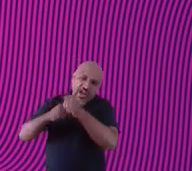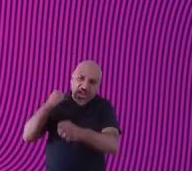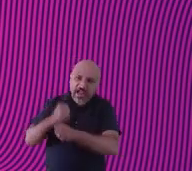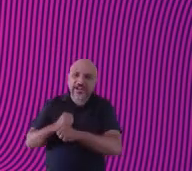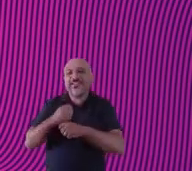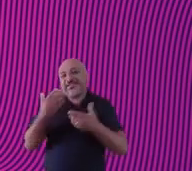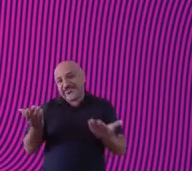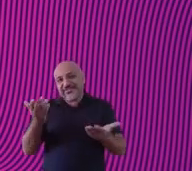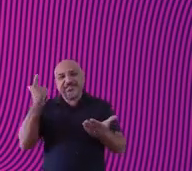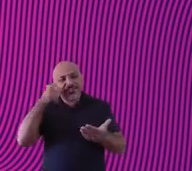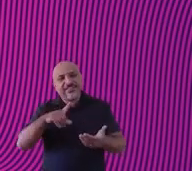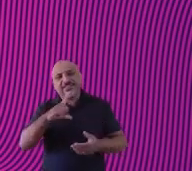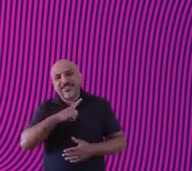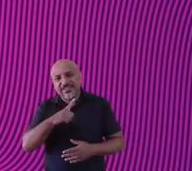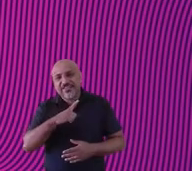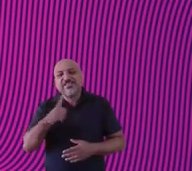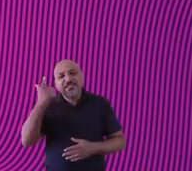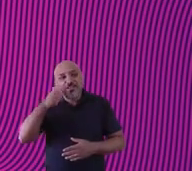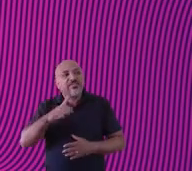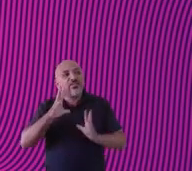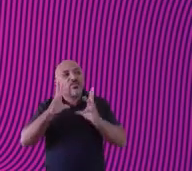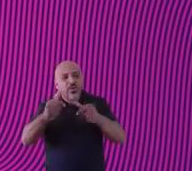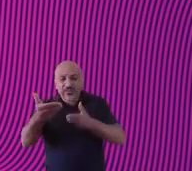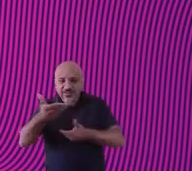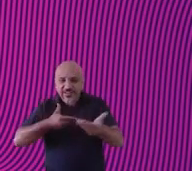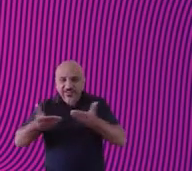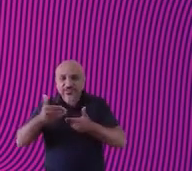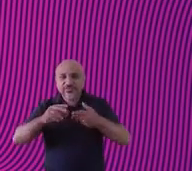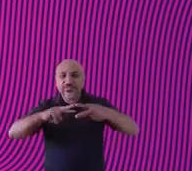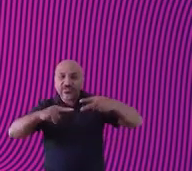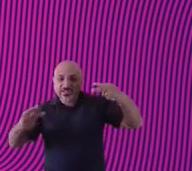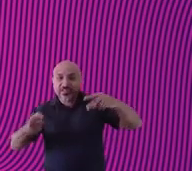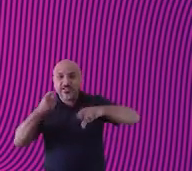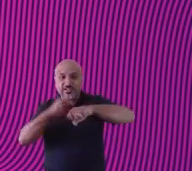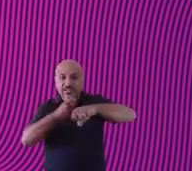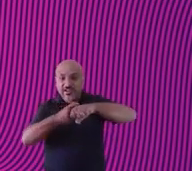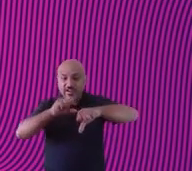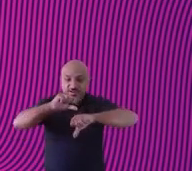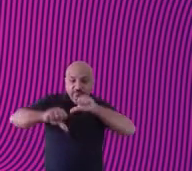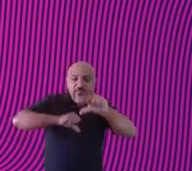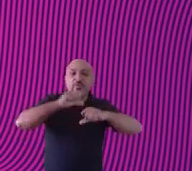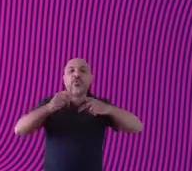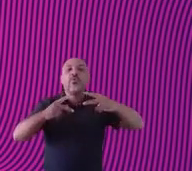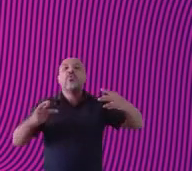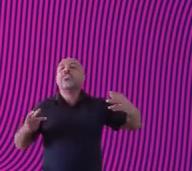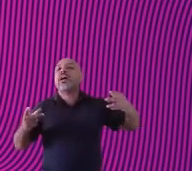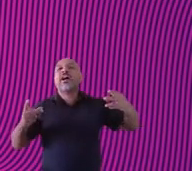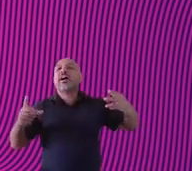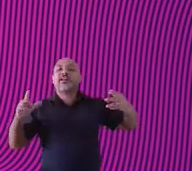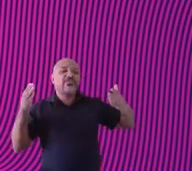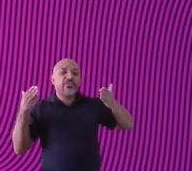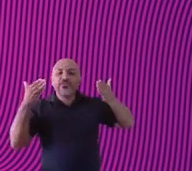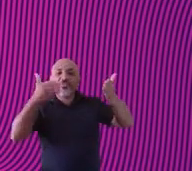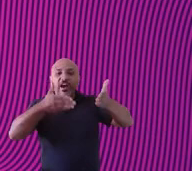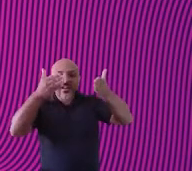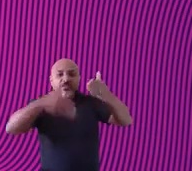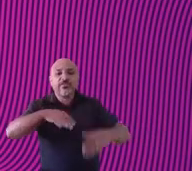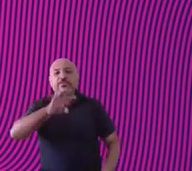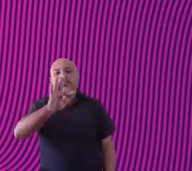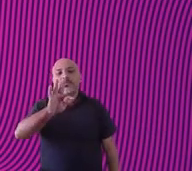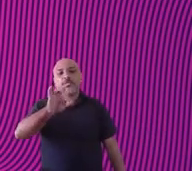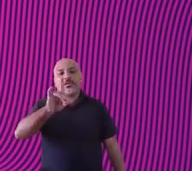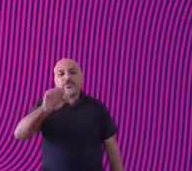fala mais que toda a sessão de transporte a gente não fala do transporte vai falando que tá em Volta quando fala do Thunder é